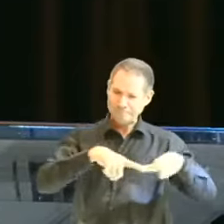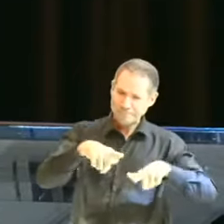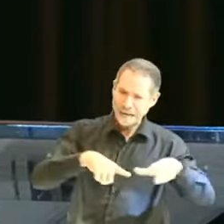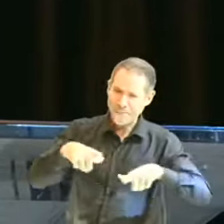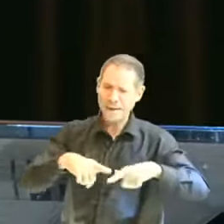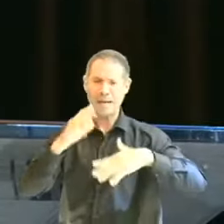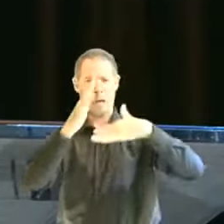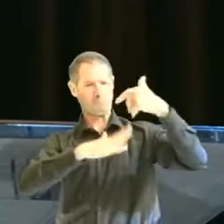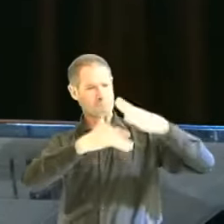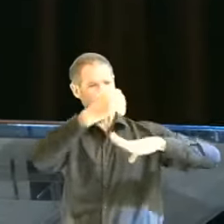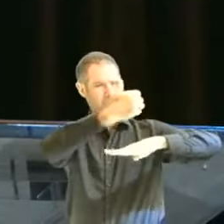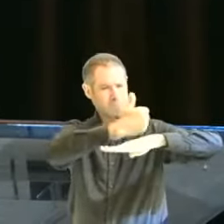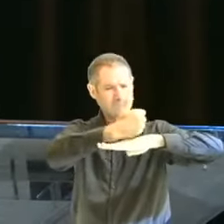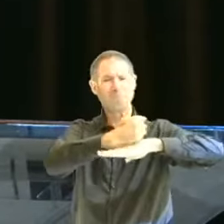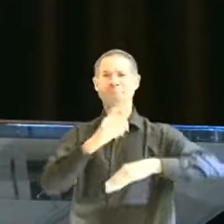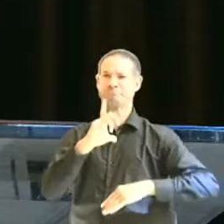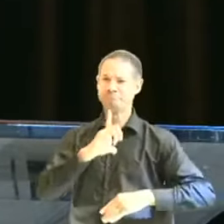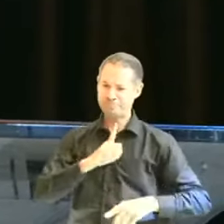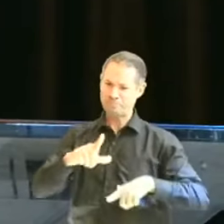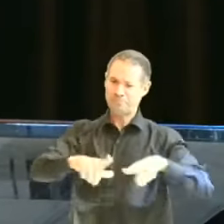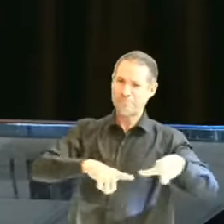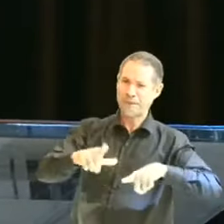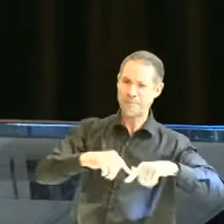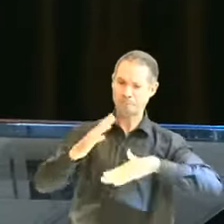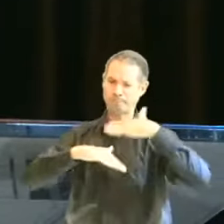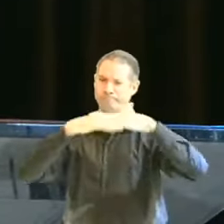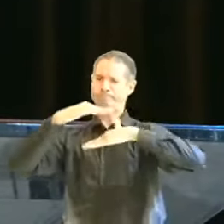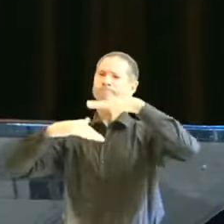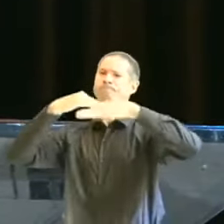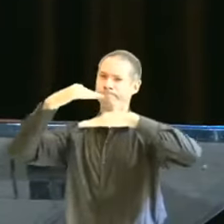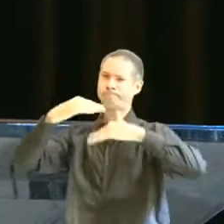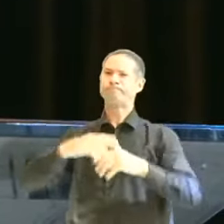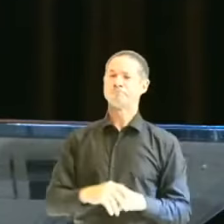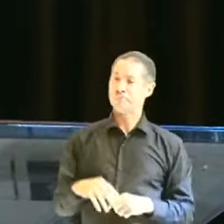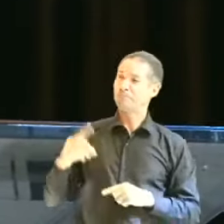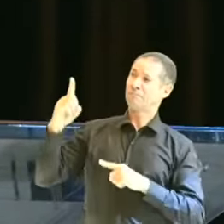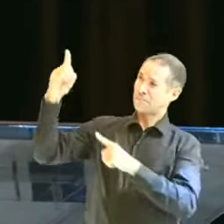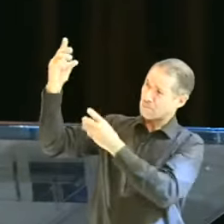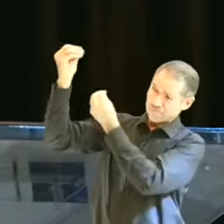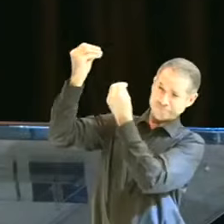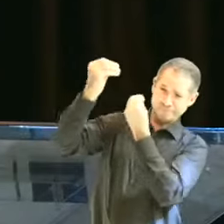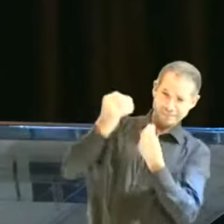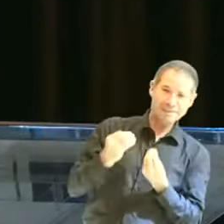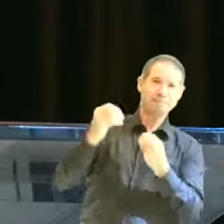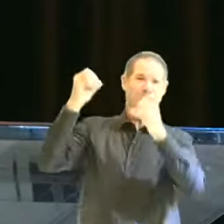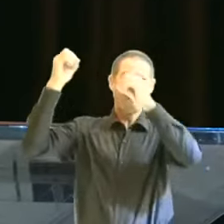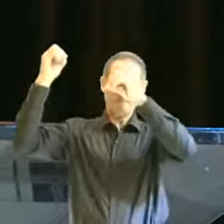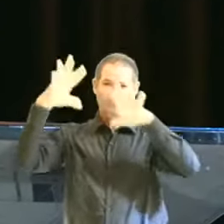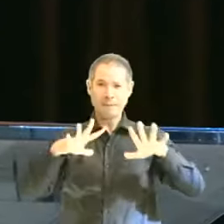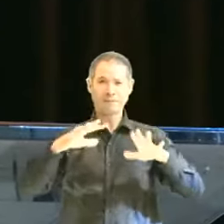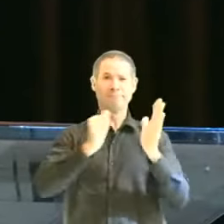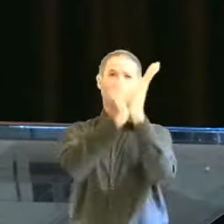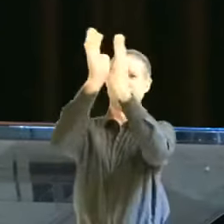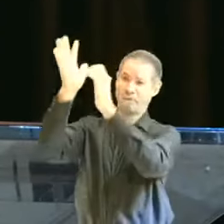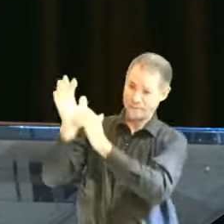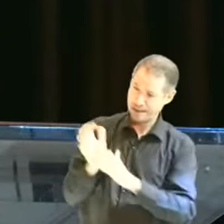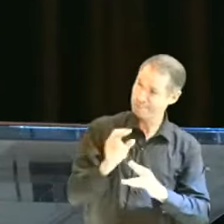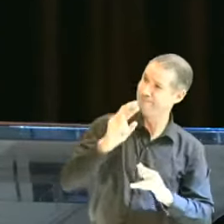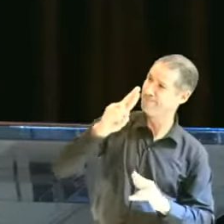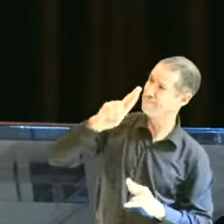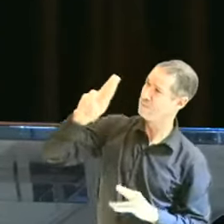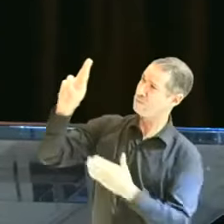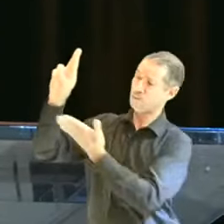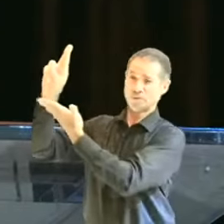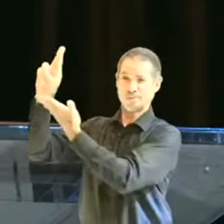trabalhar, ter uma condição de trabalho, de desenvolvimento. E Deus tem nos dado essa bênção. Então louvado seja o nome do Senhor,